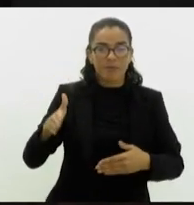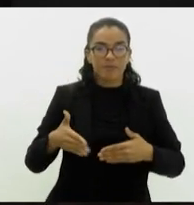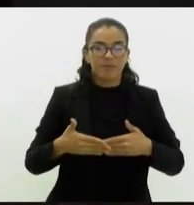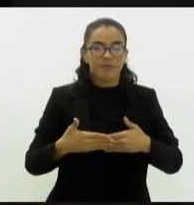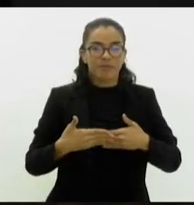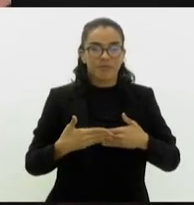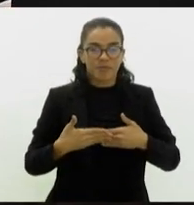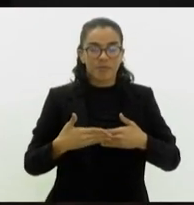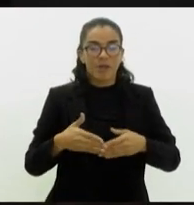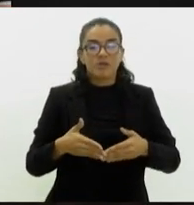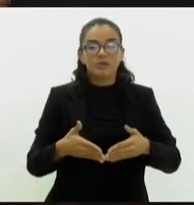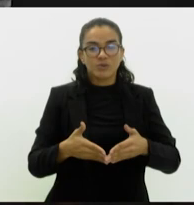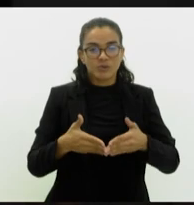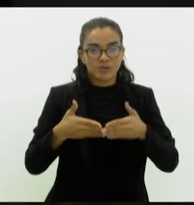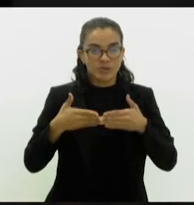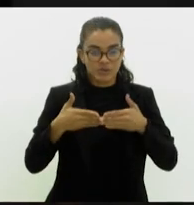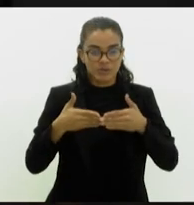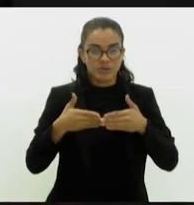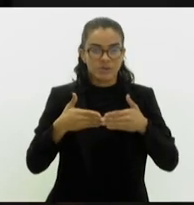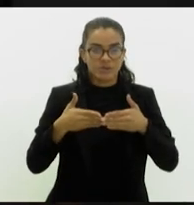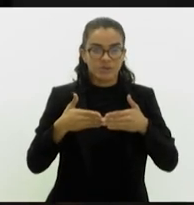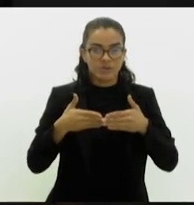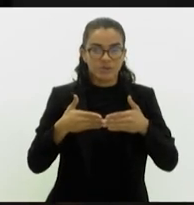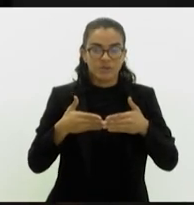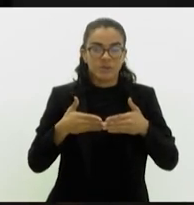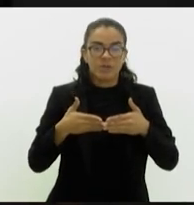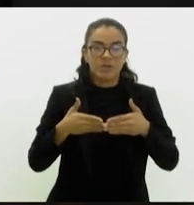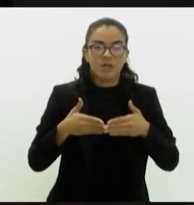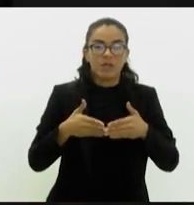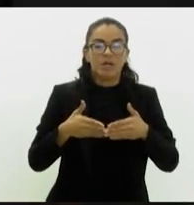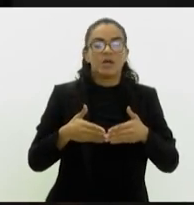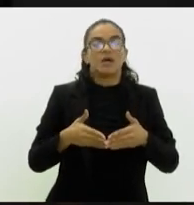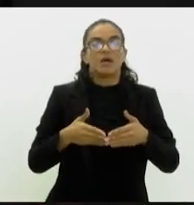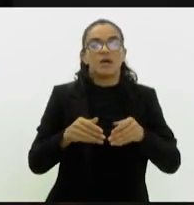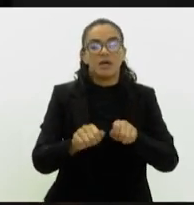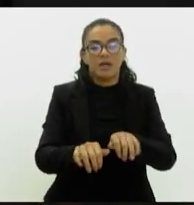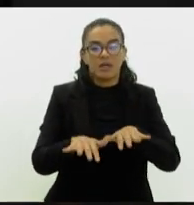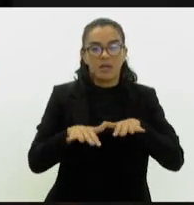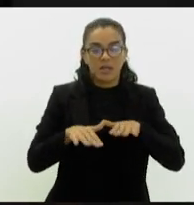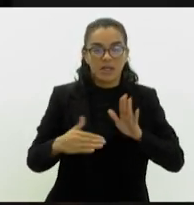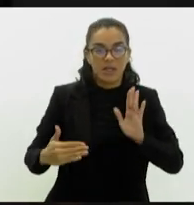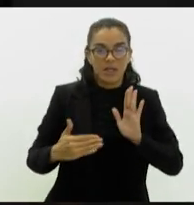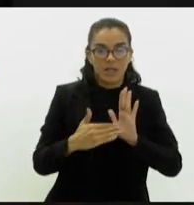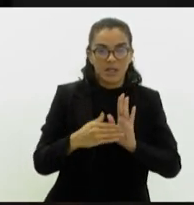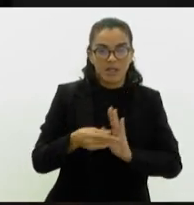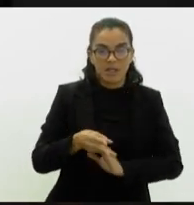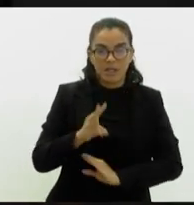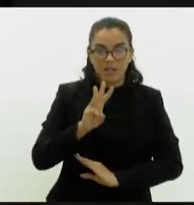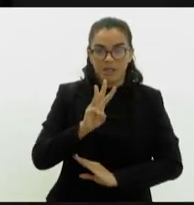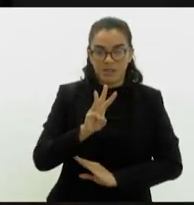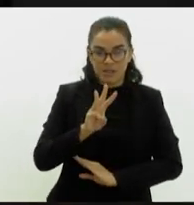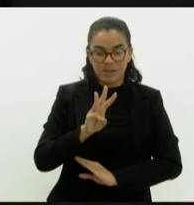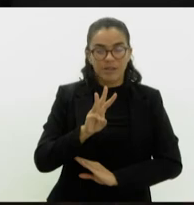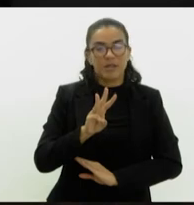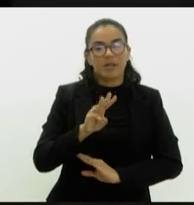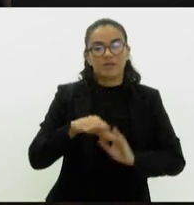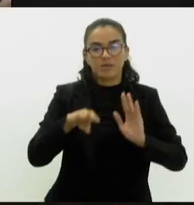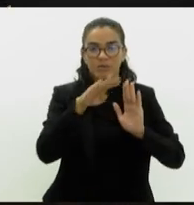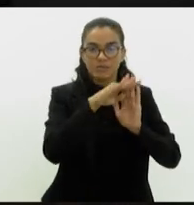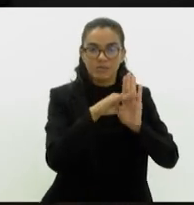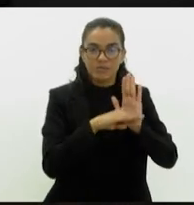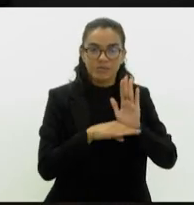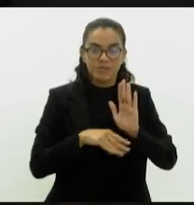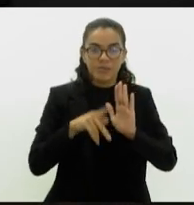está suspensa a sessão até às 15 horas com a ordem